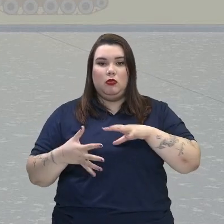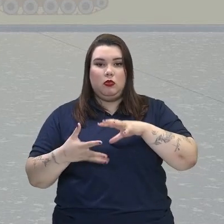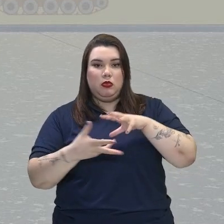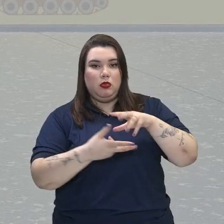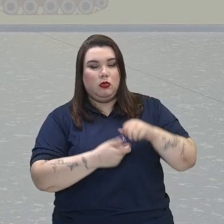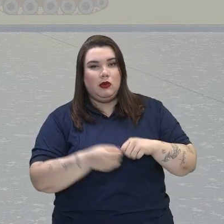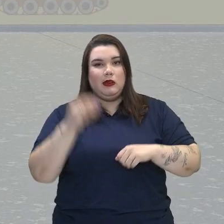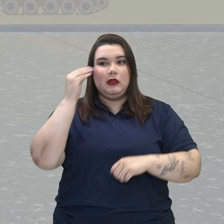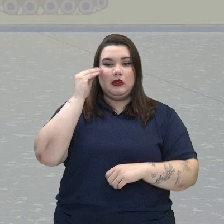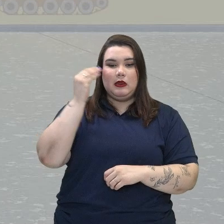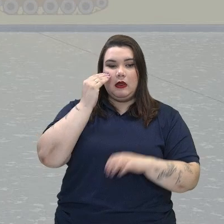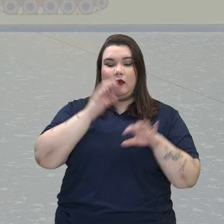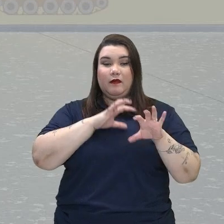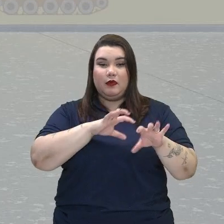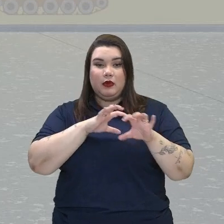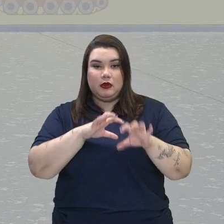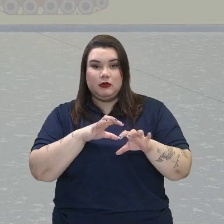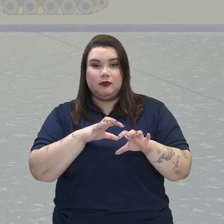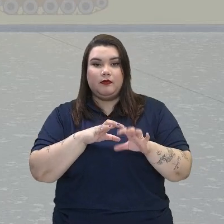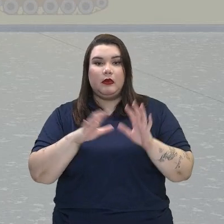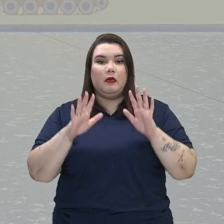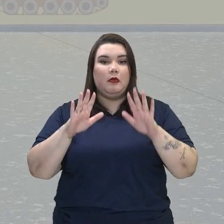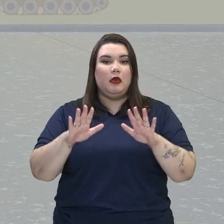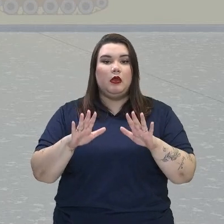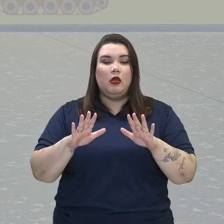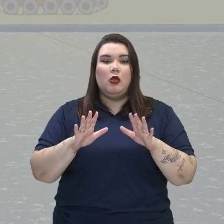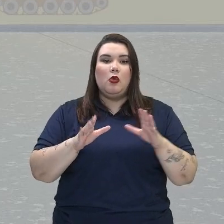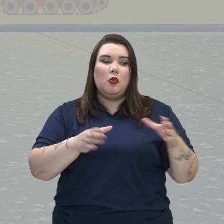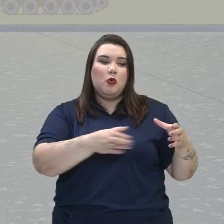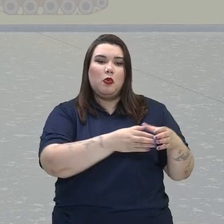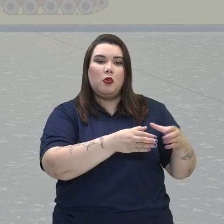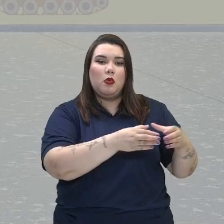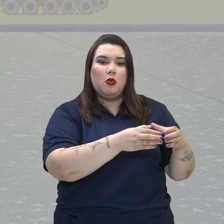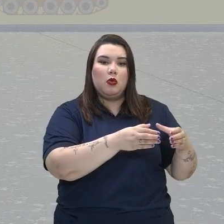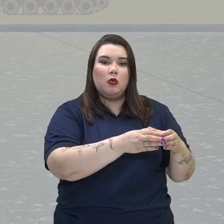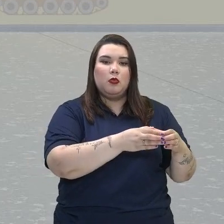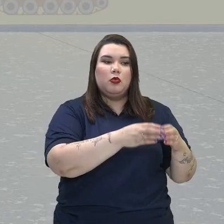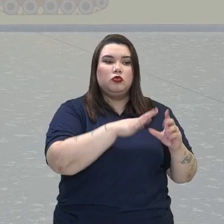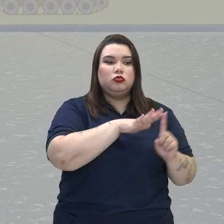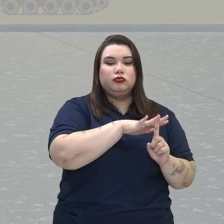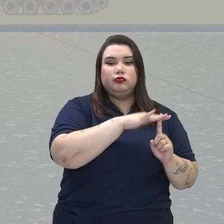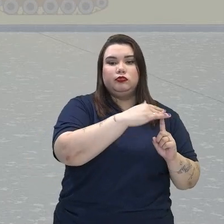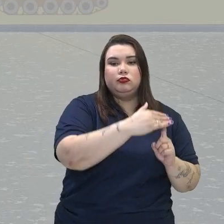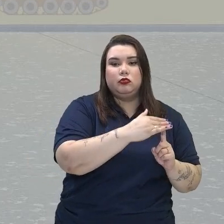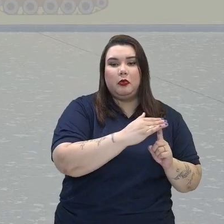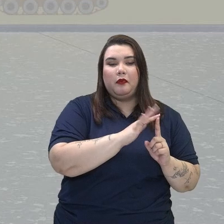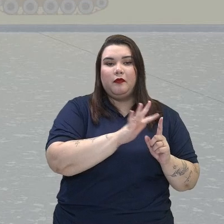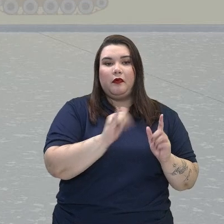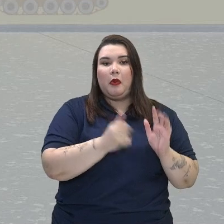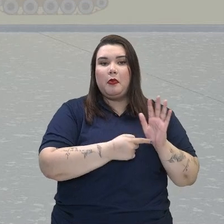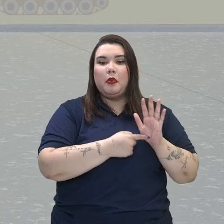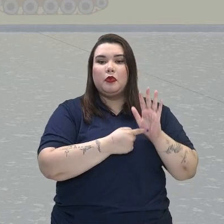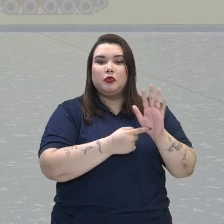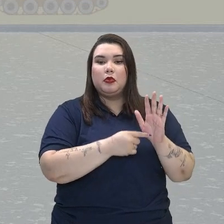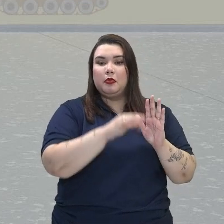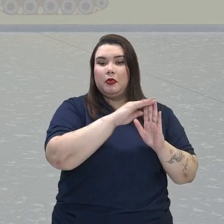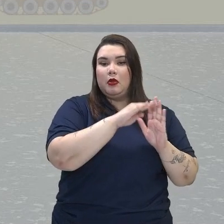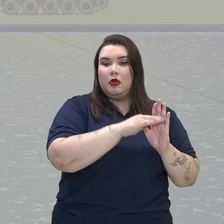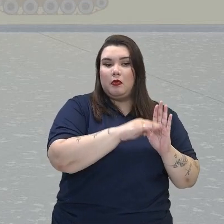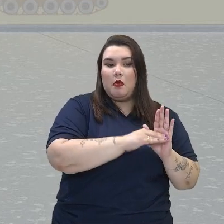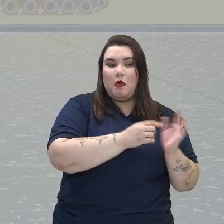suas áreas de influência, o que o bloco socialista vai trazer também em